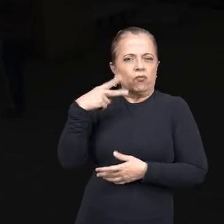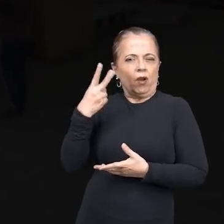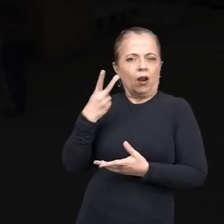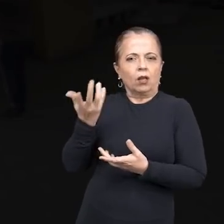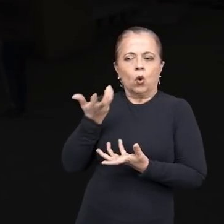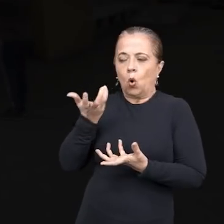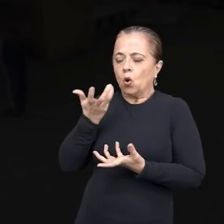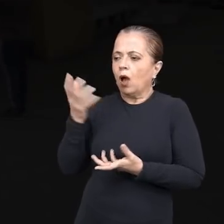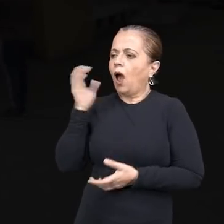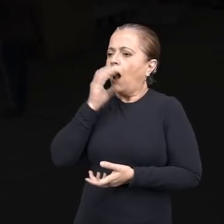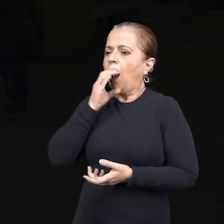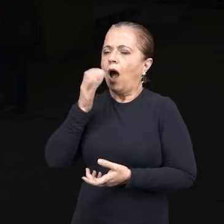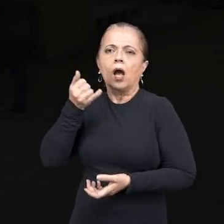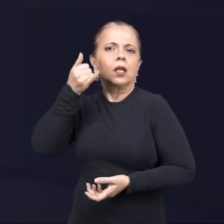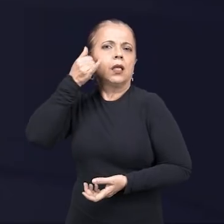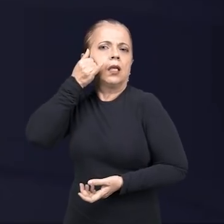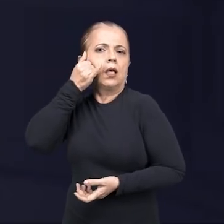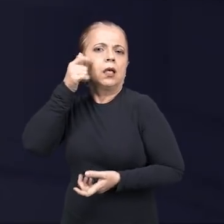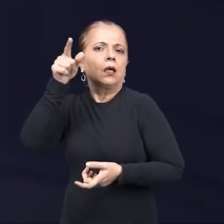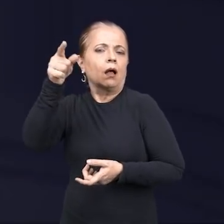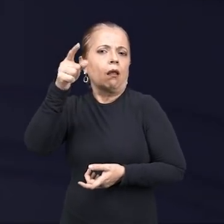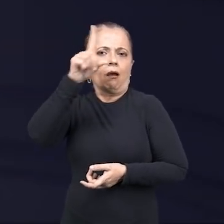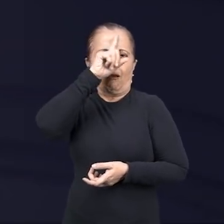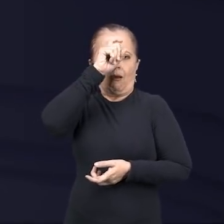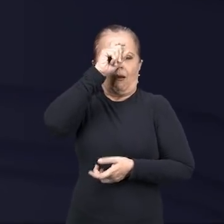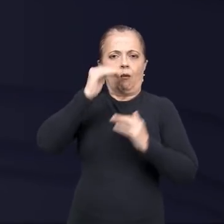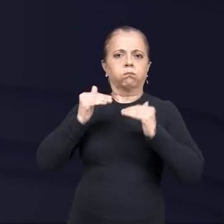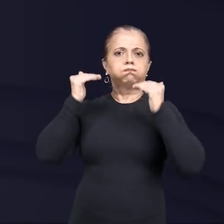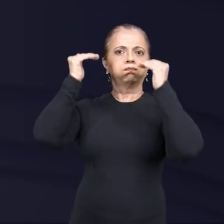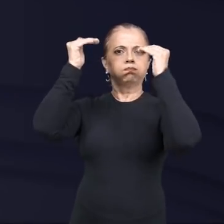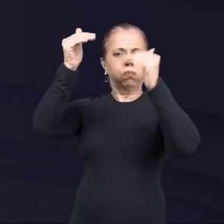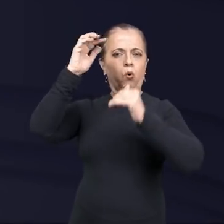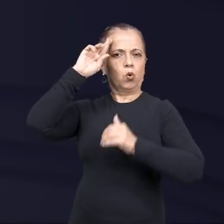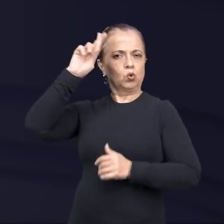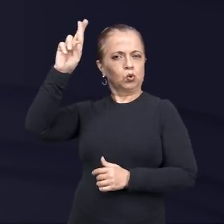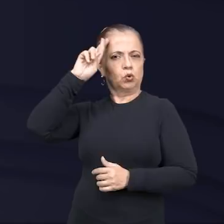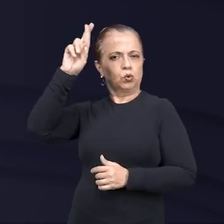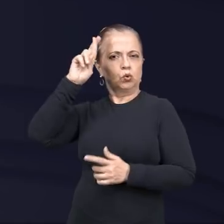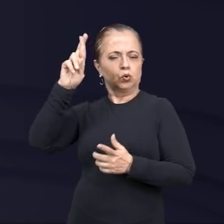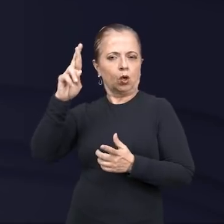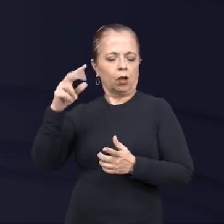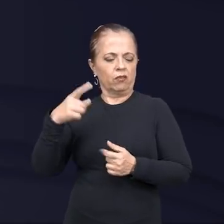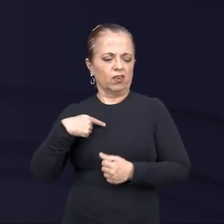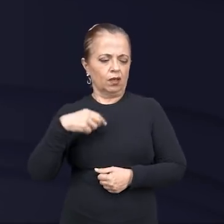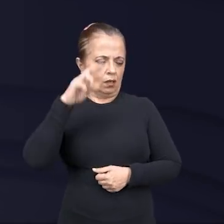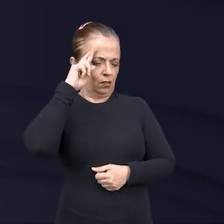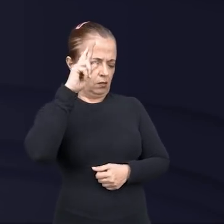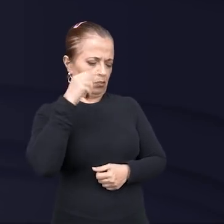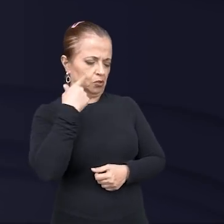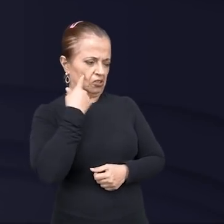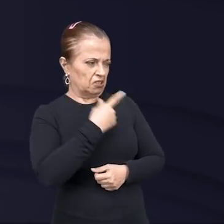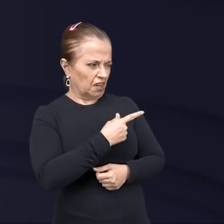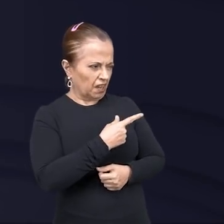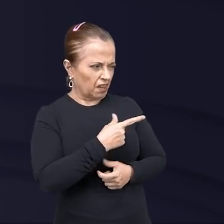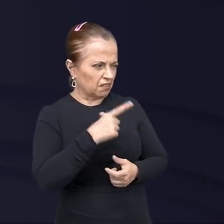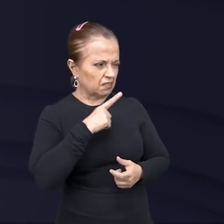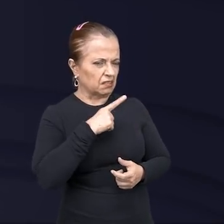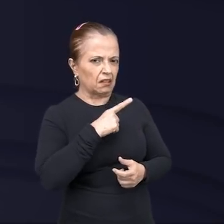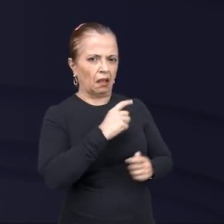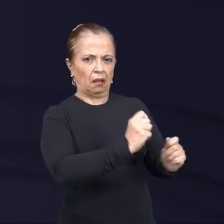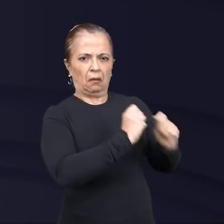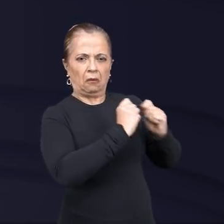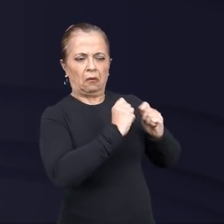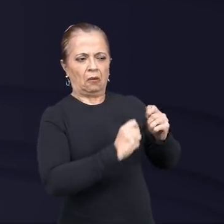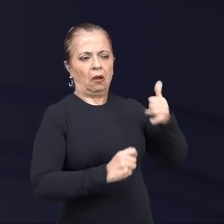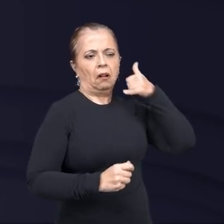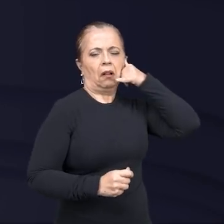auto-executivo da rede de hospitais. Esse auto-executivo diz em depoimento que, depois de tantas e insistentes